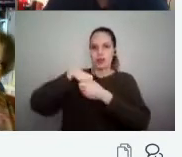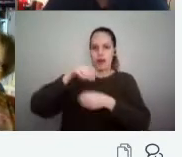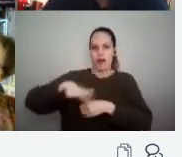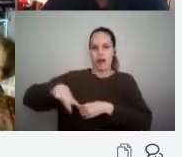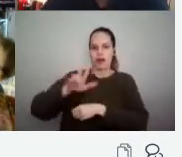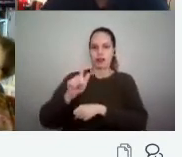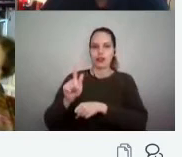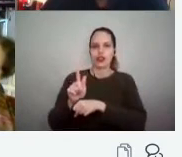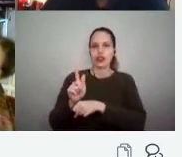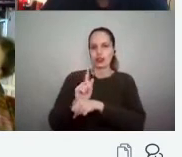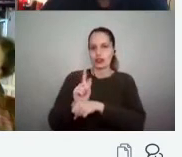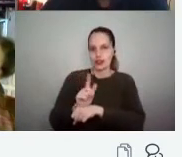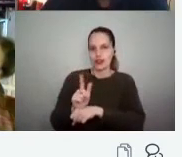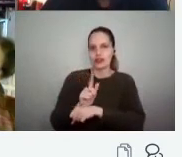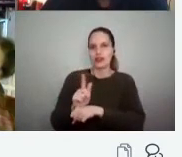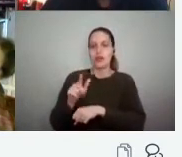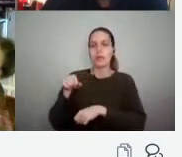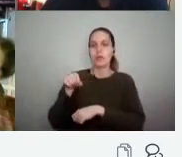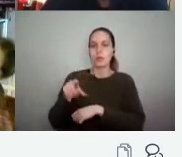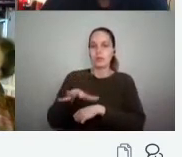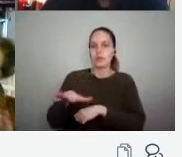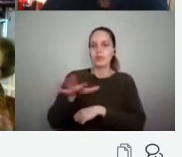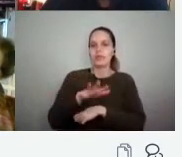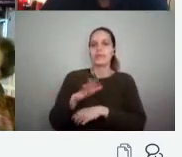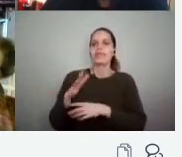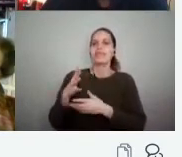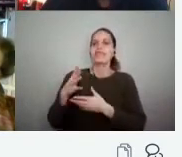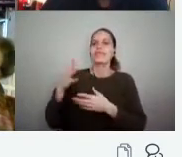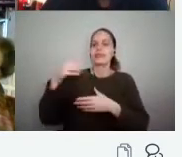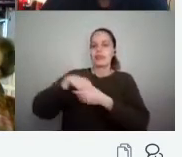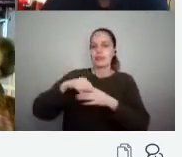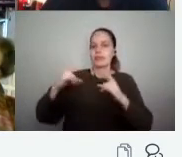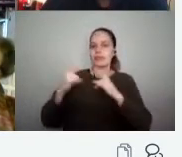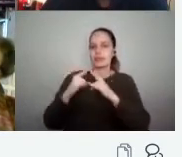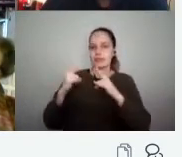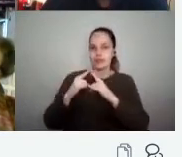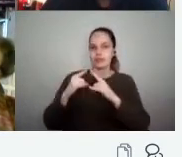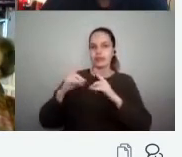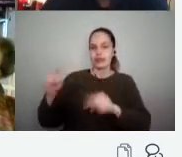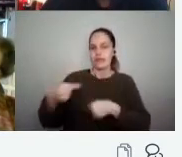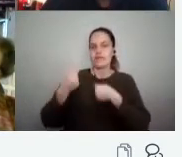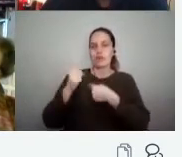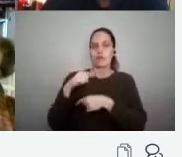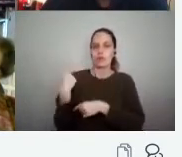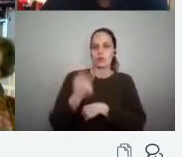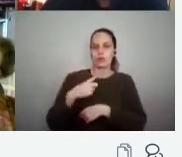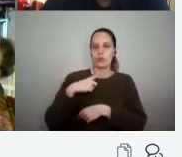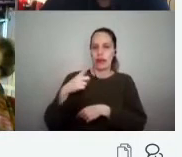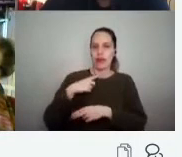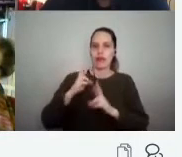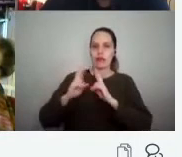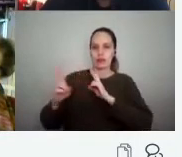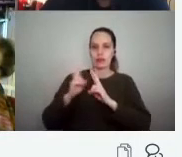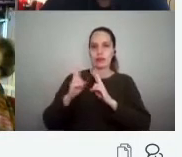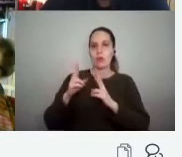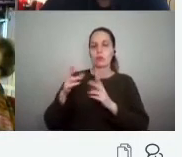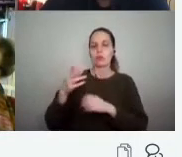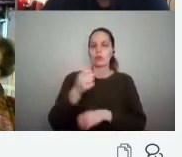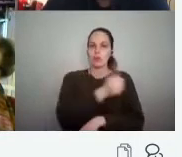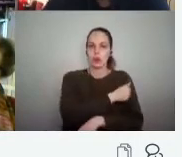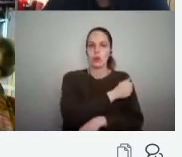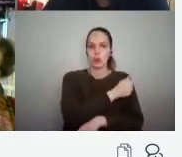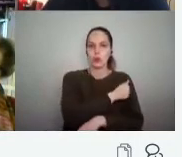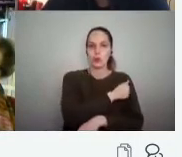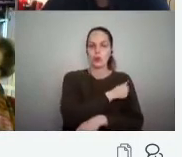os pares, na camada comunicacional, na camada institucional, nos desafios que a gente tem na relação com os discentes. E os tempos atuais,